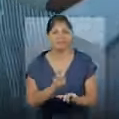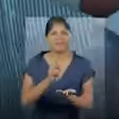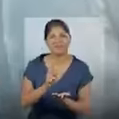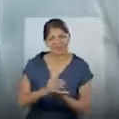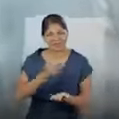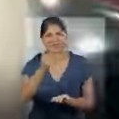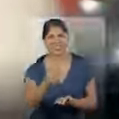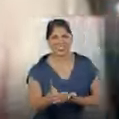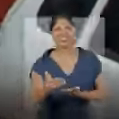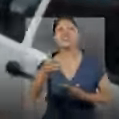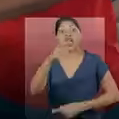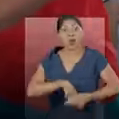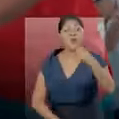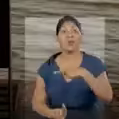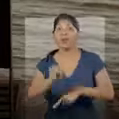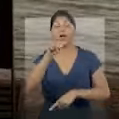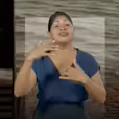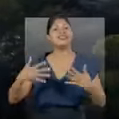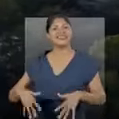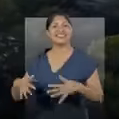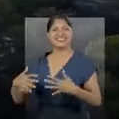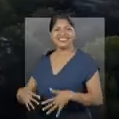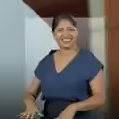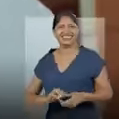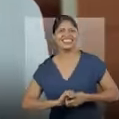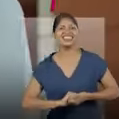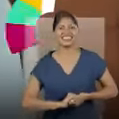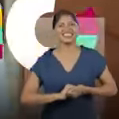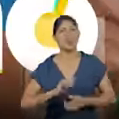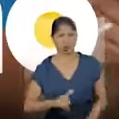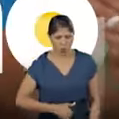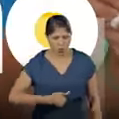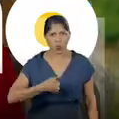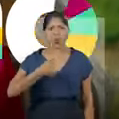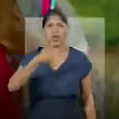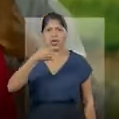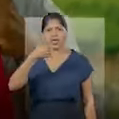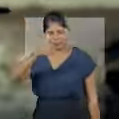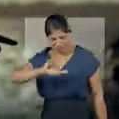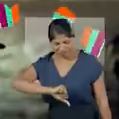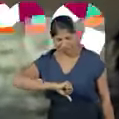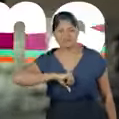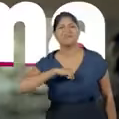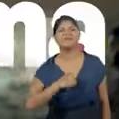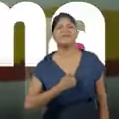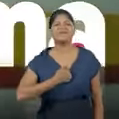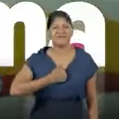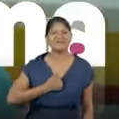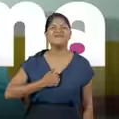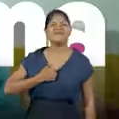Caminhando avante, seguindo adiante, levando pro alto lá em cima o nosso orgulho, a